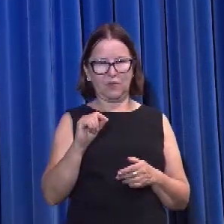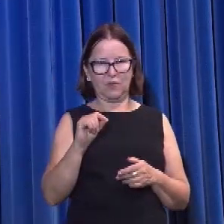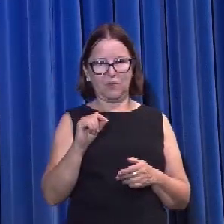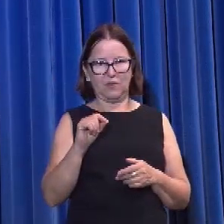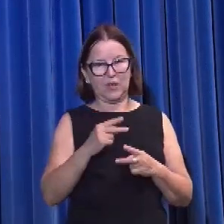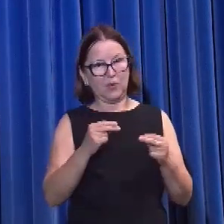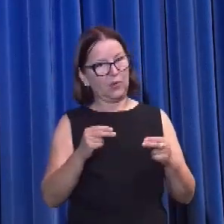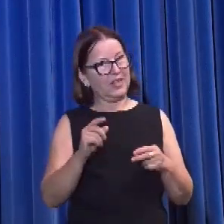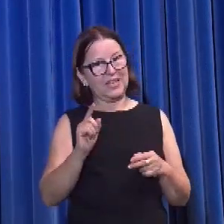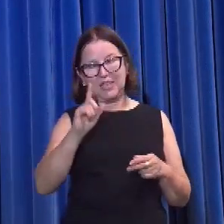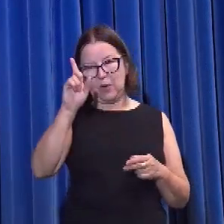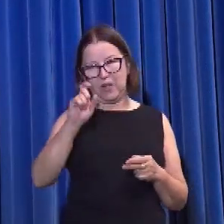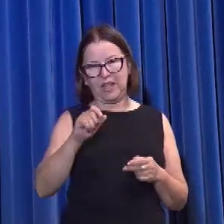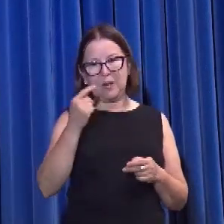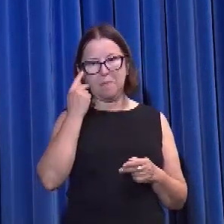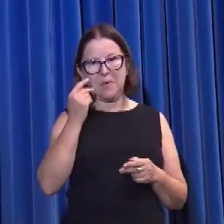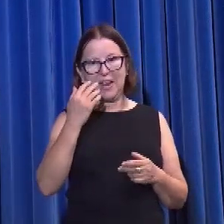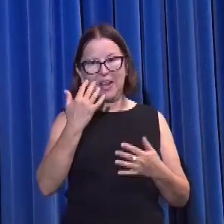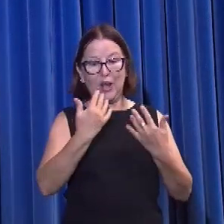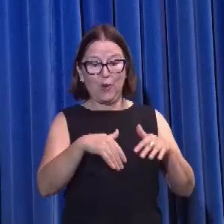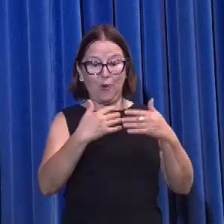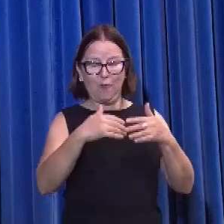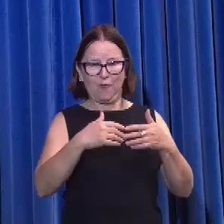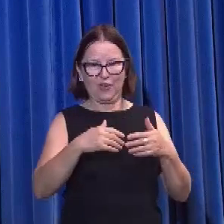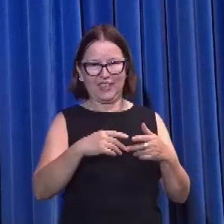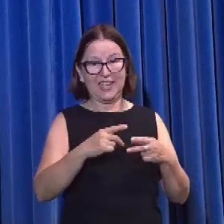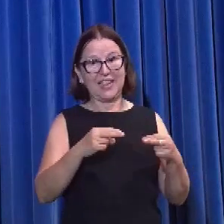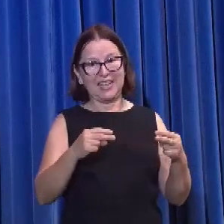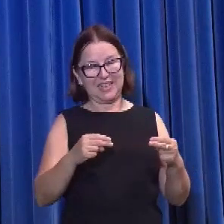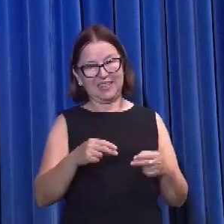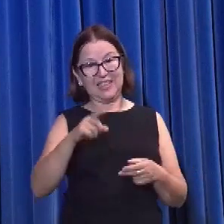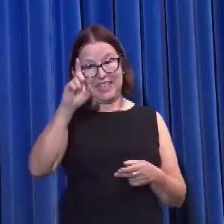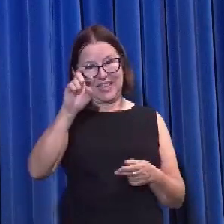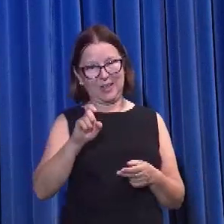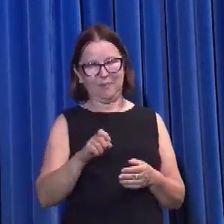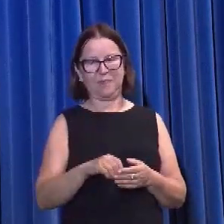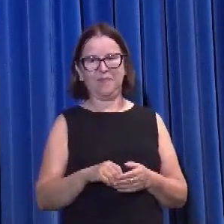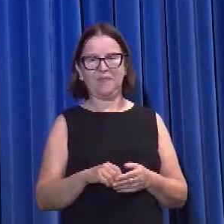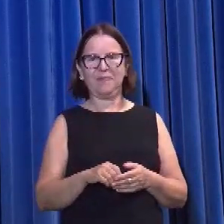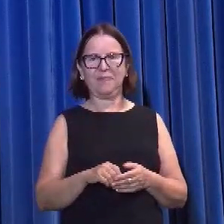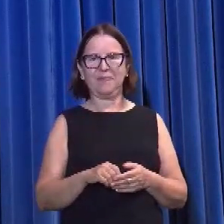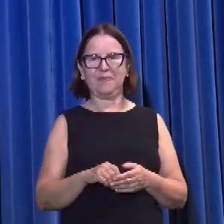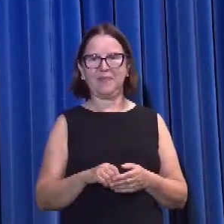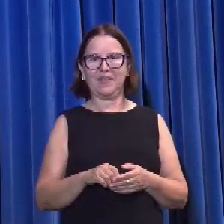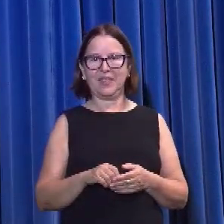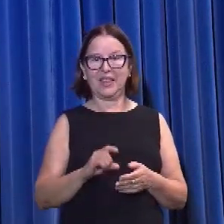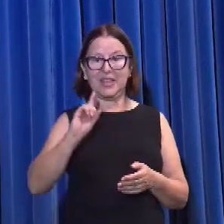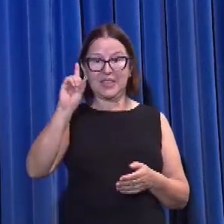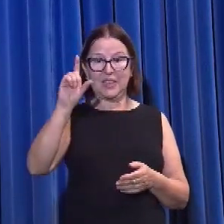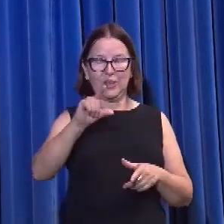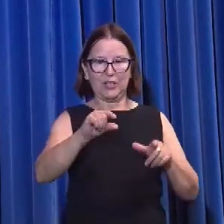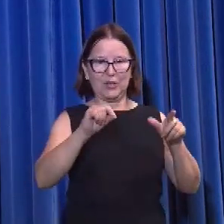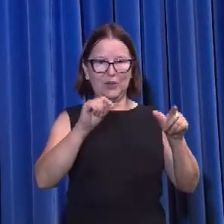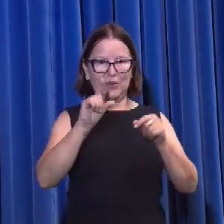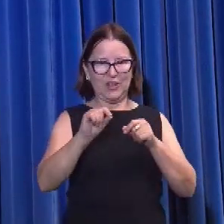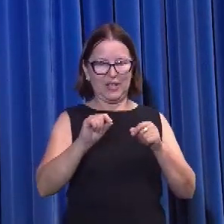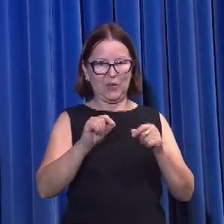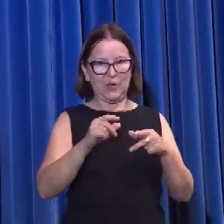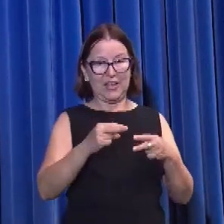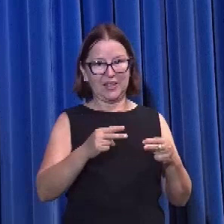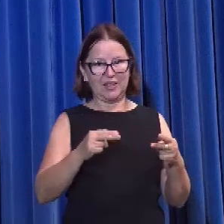para confundir aquilo que é. Ele escolheu as coisas